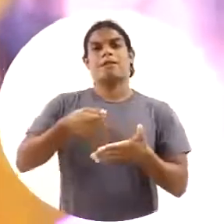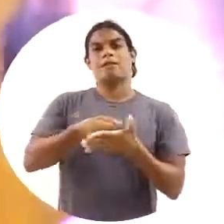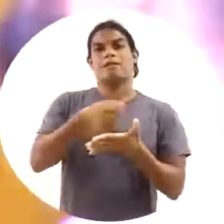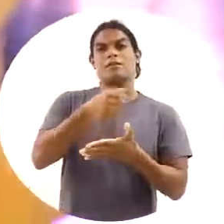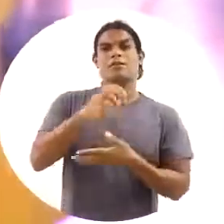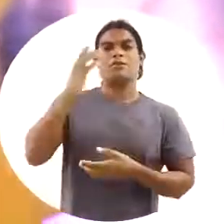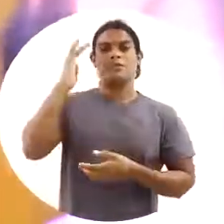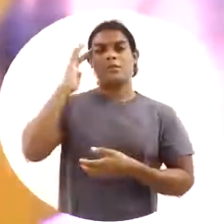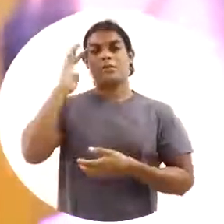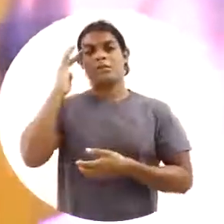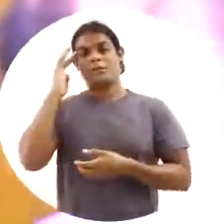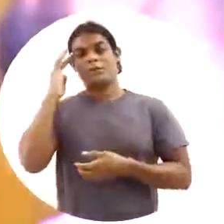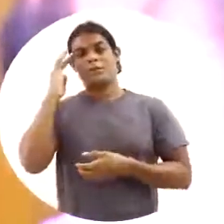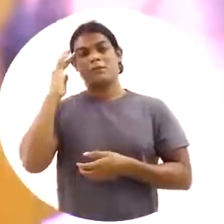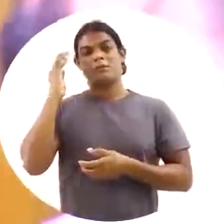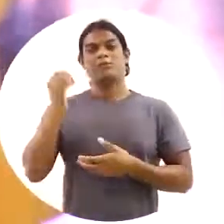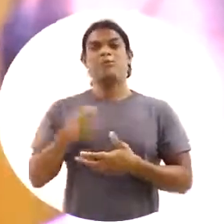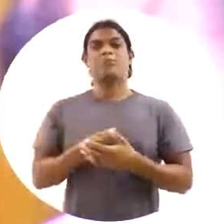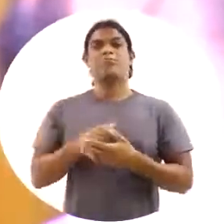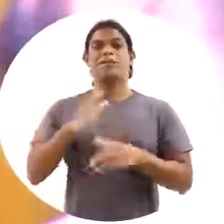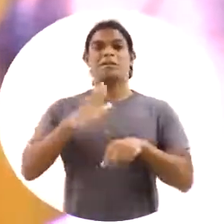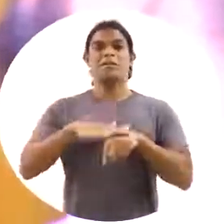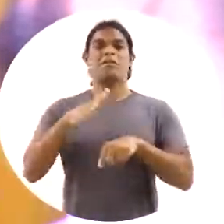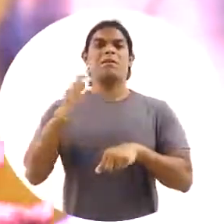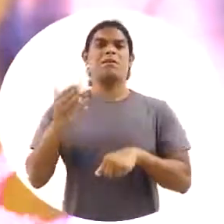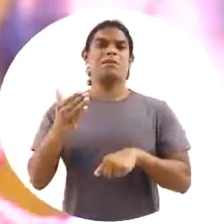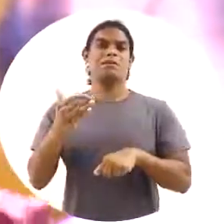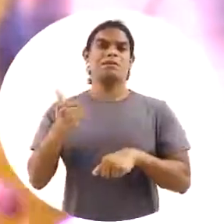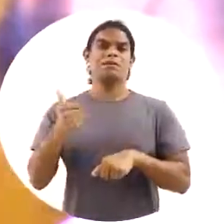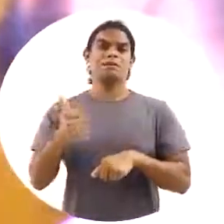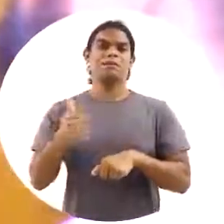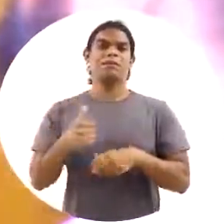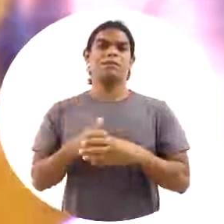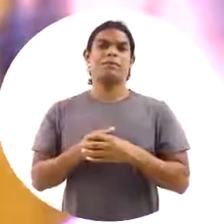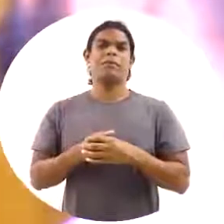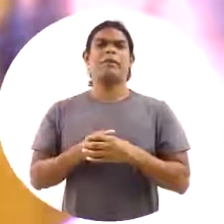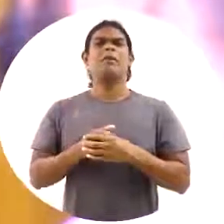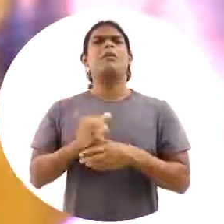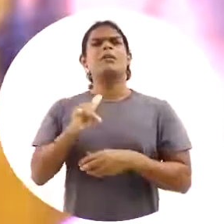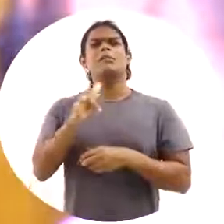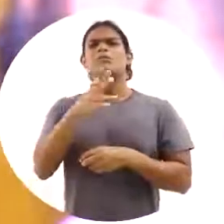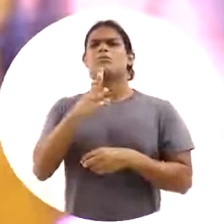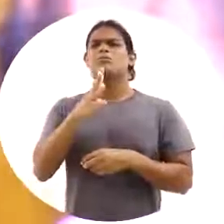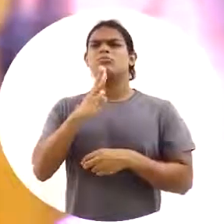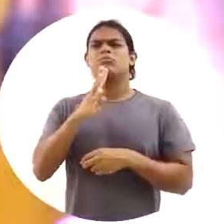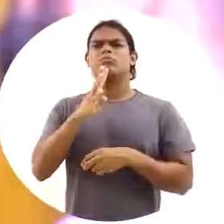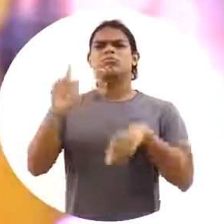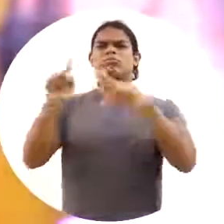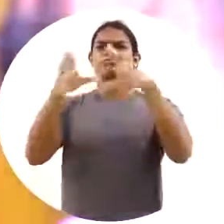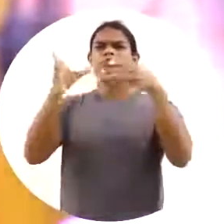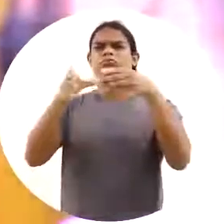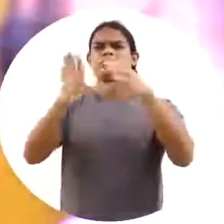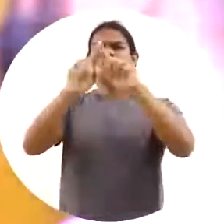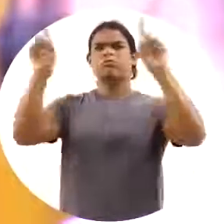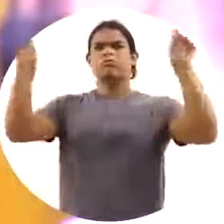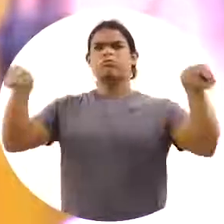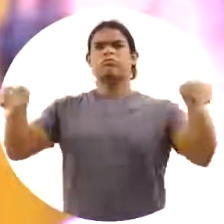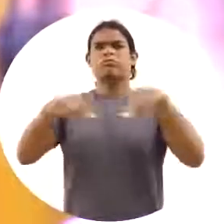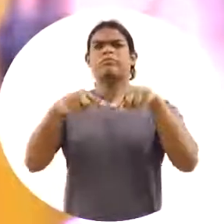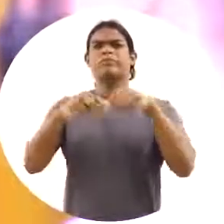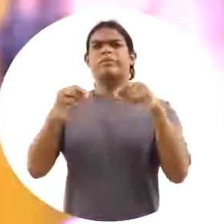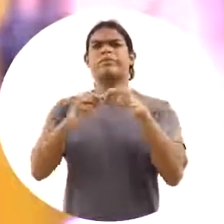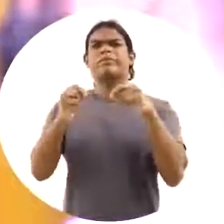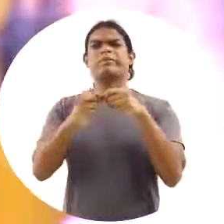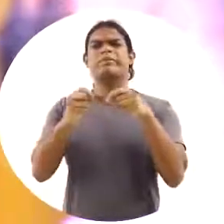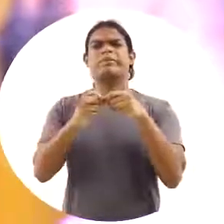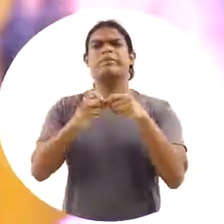muito engodo nisso. Entendi. E também você sabe aquelas placas que são